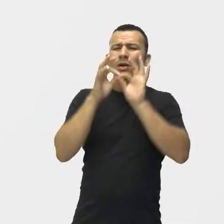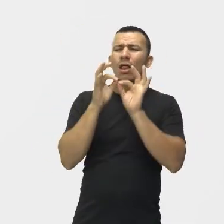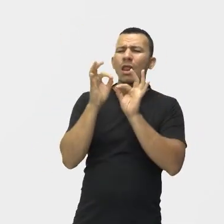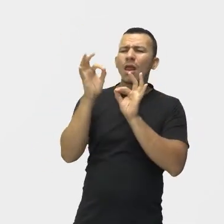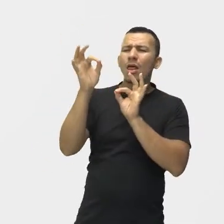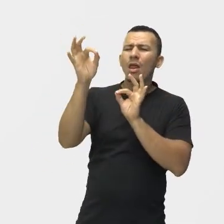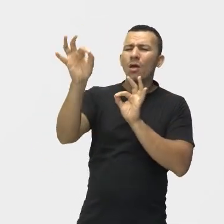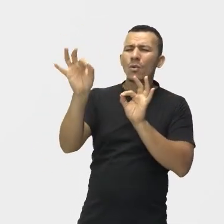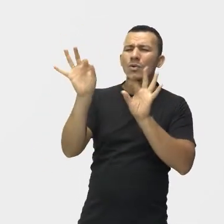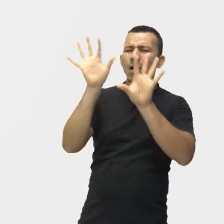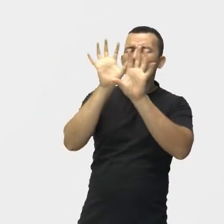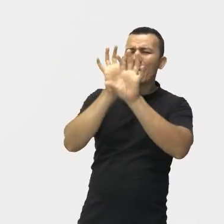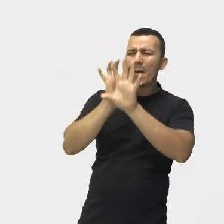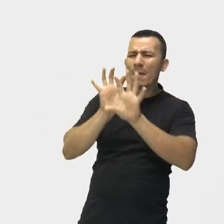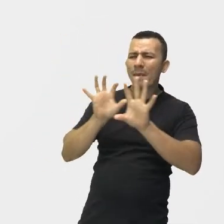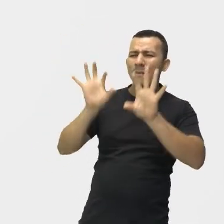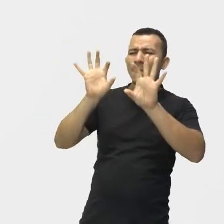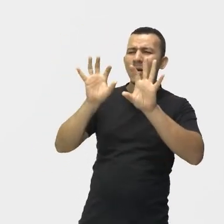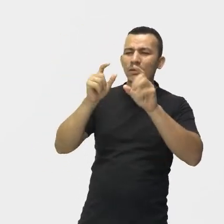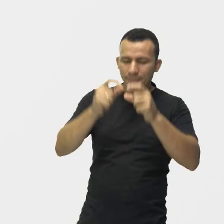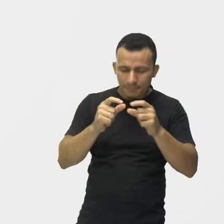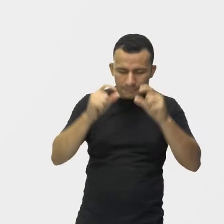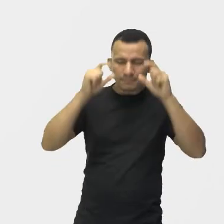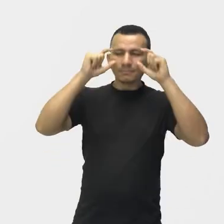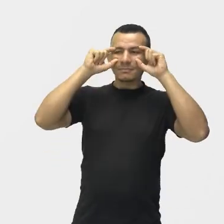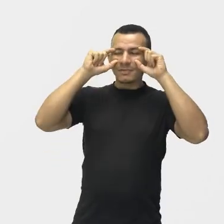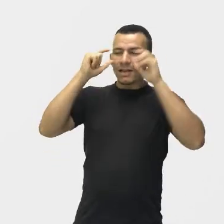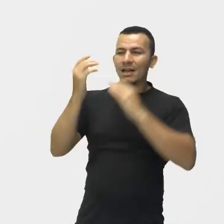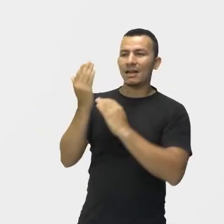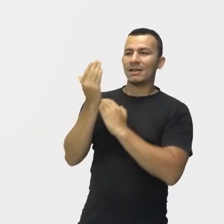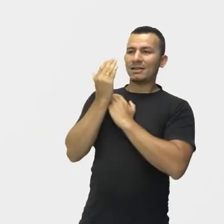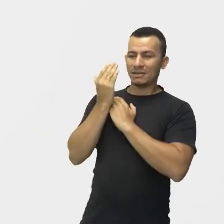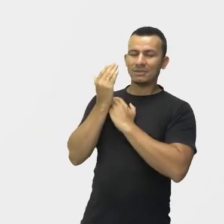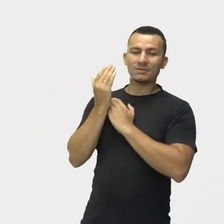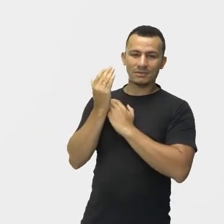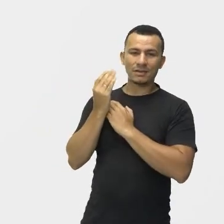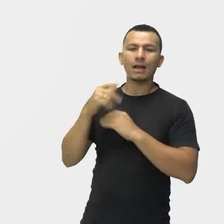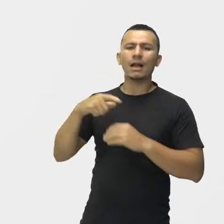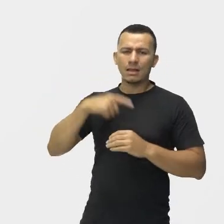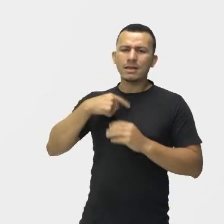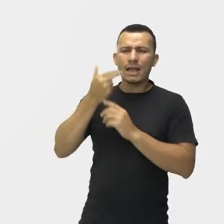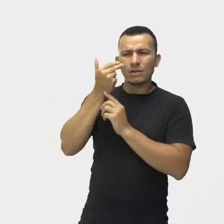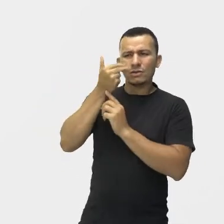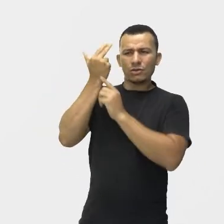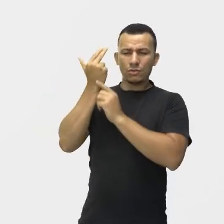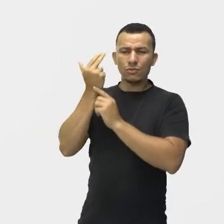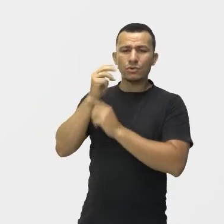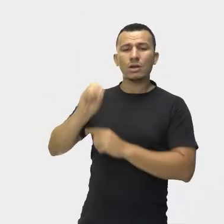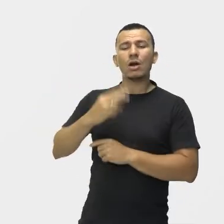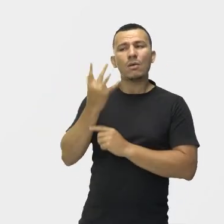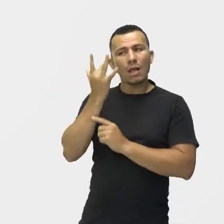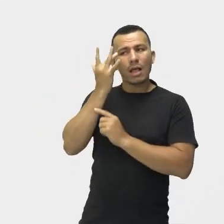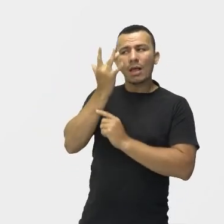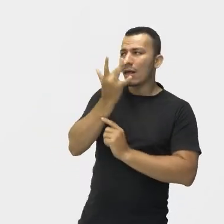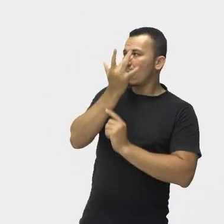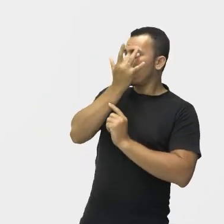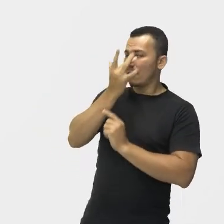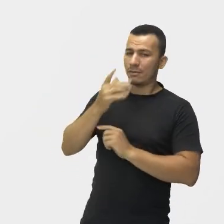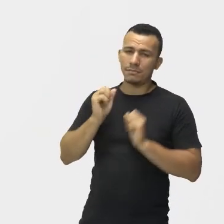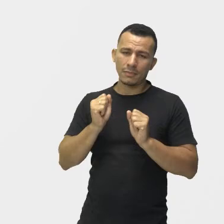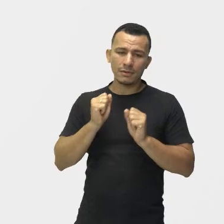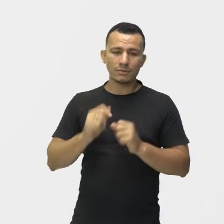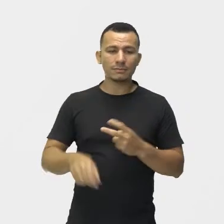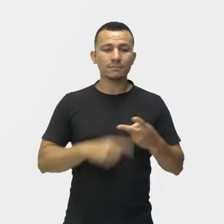longe você vê meio borrado, então você usa o óculos para facilitar. Existe uma cirurgia ou lentes de contato. Temos aí